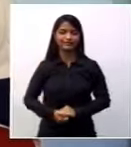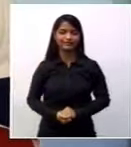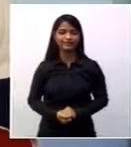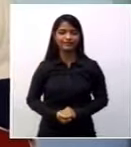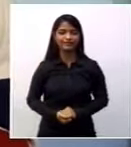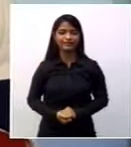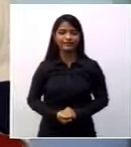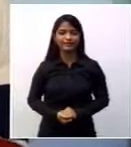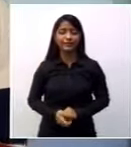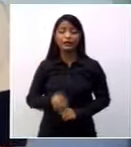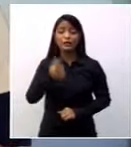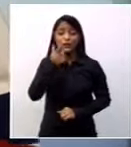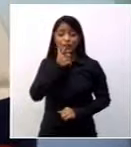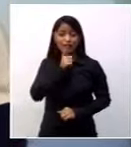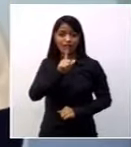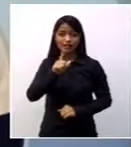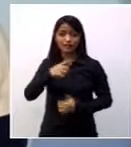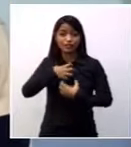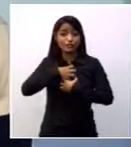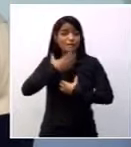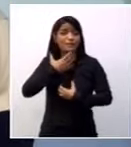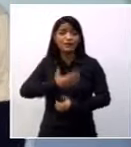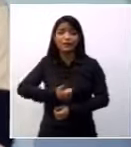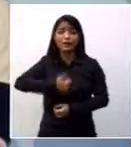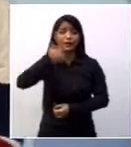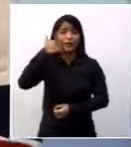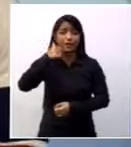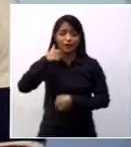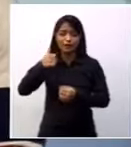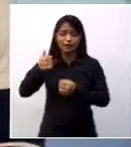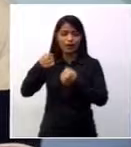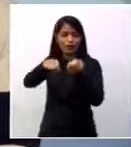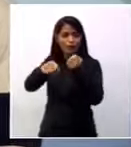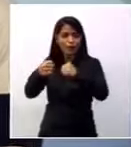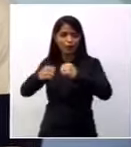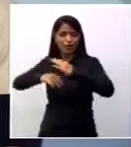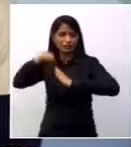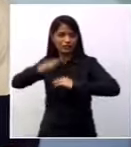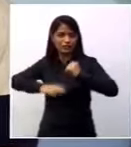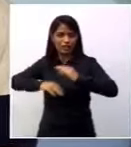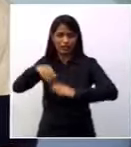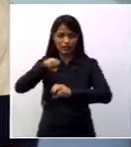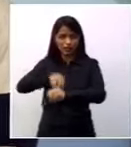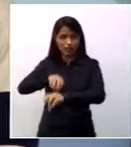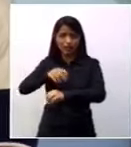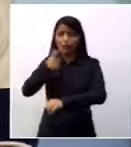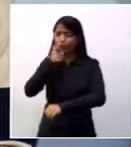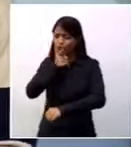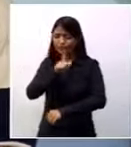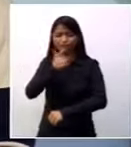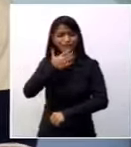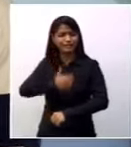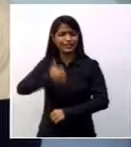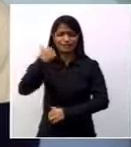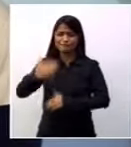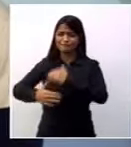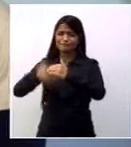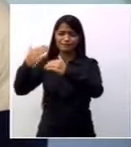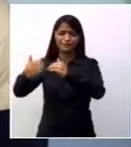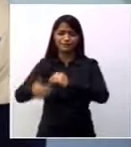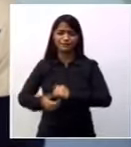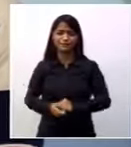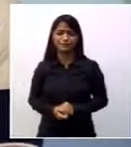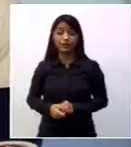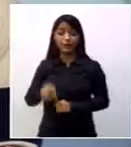você vai conseguir desenvolver da melhor forma possível a luta, essa atividade na sua aula. Faça aquilo que o seu professor